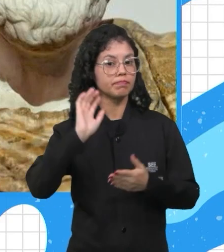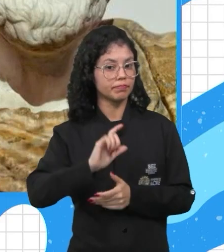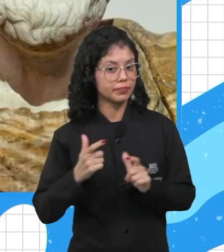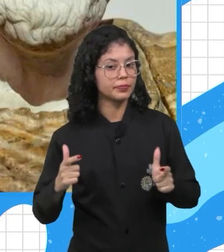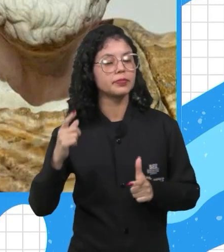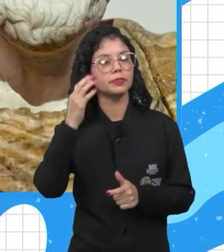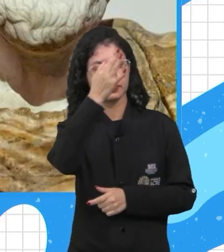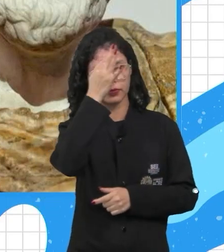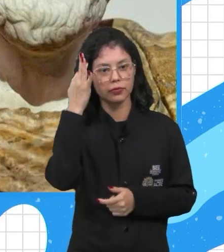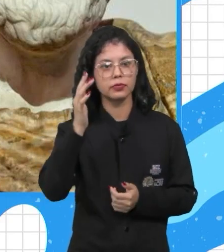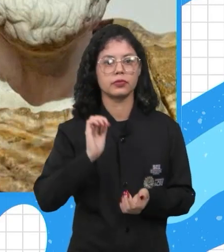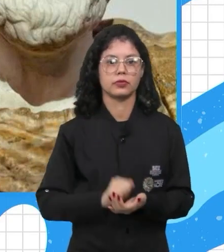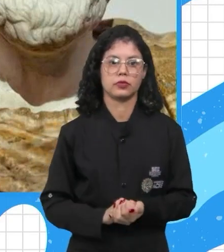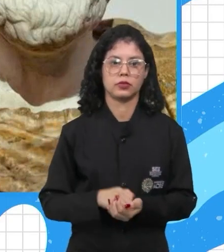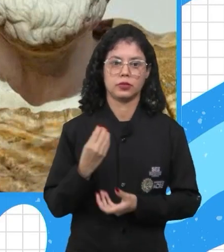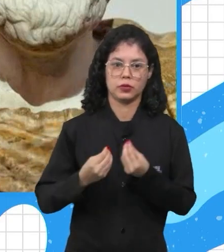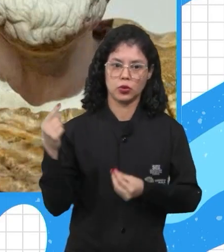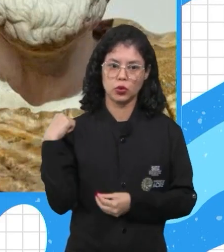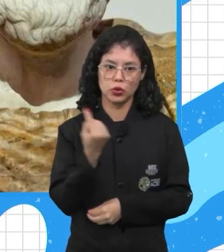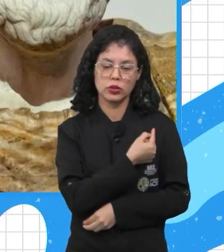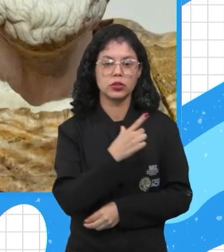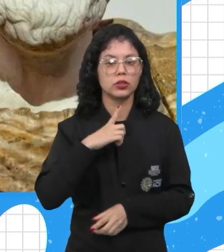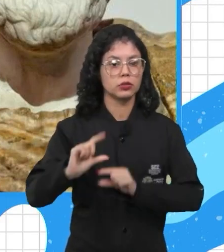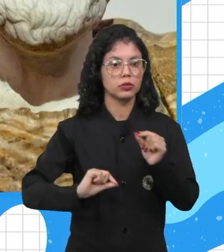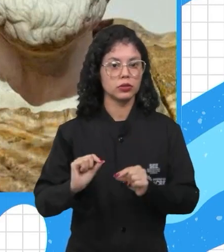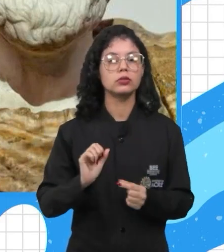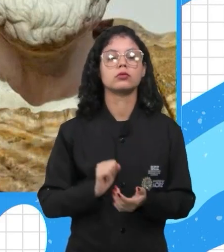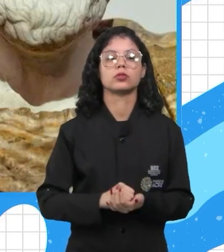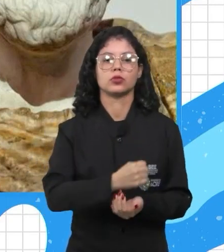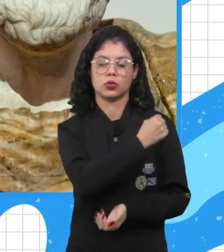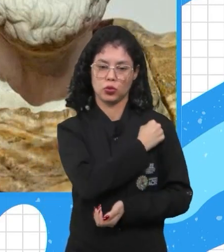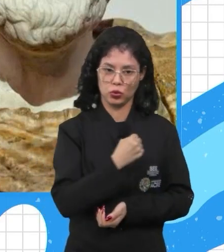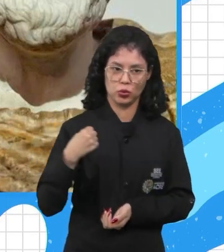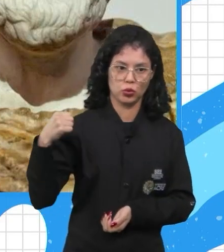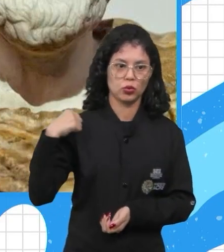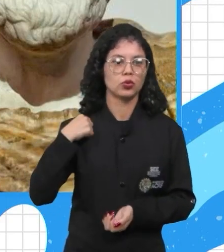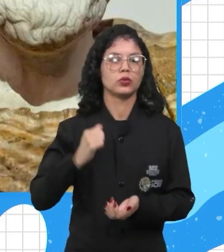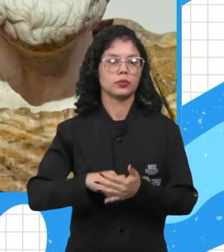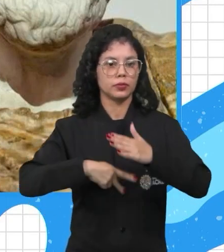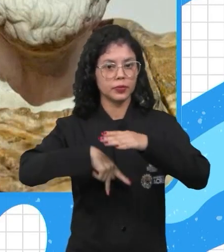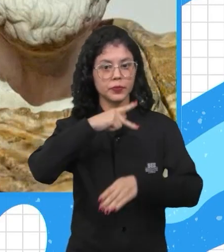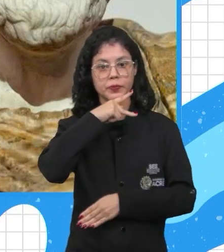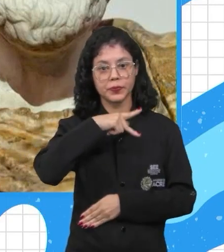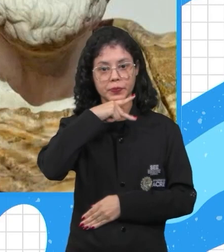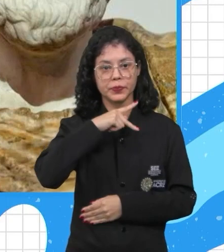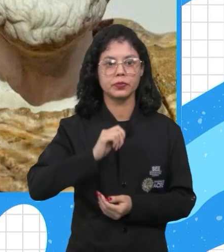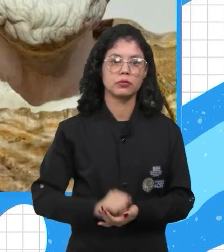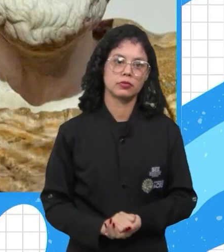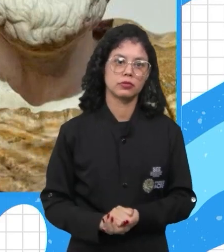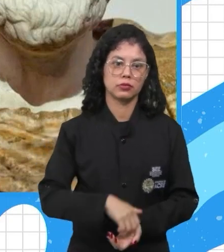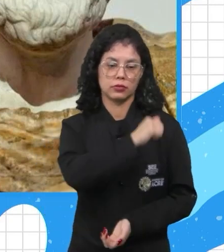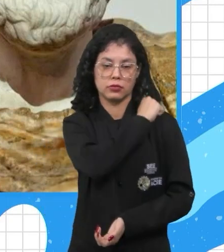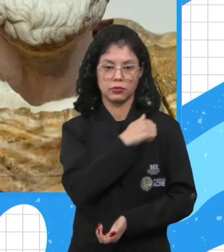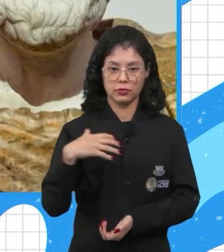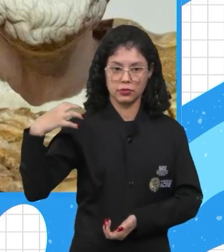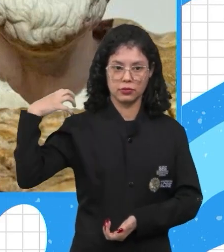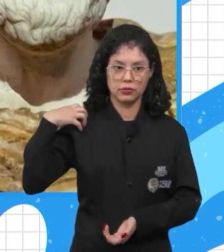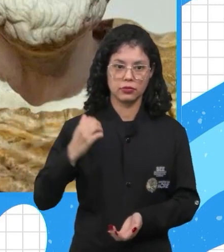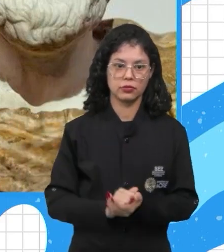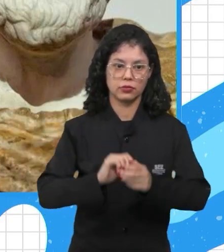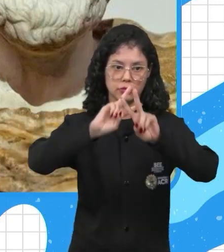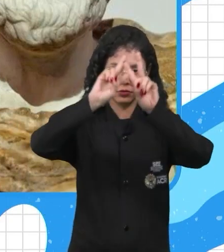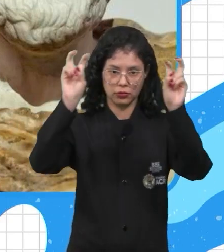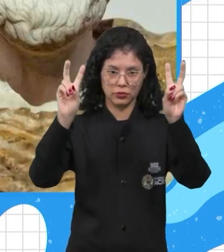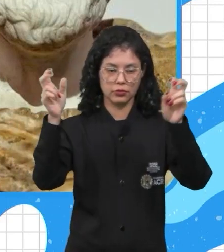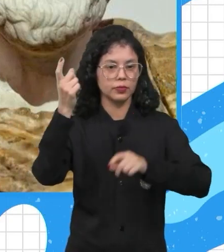grandes filósofos, nós temos o Tales de Mileto, o Sócrates, o Platão, o Aristóteles, que lançaram ali